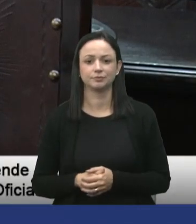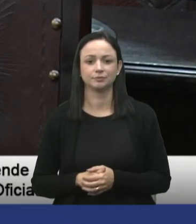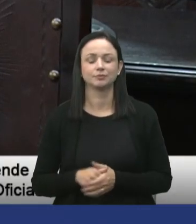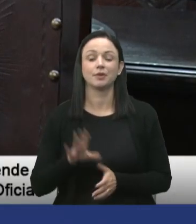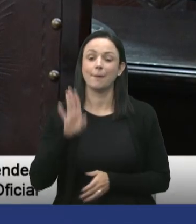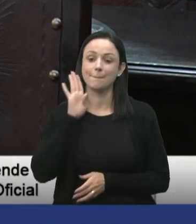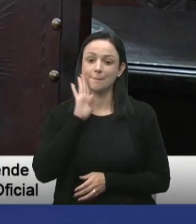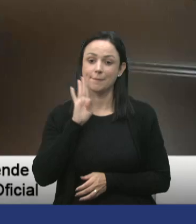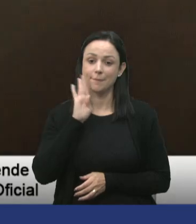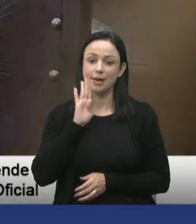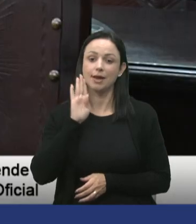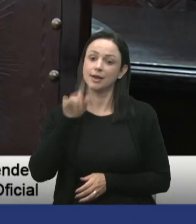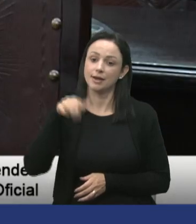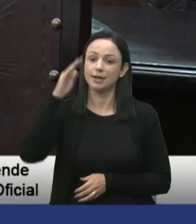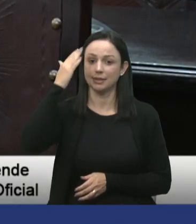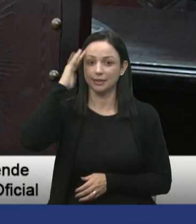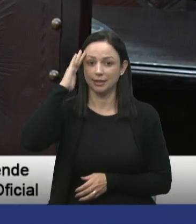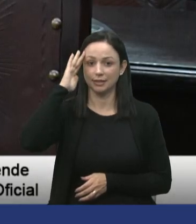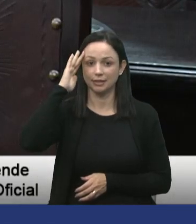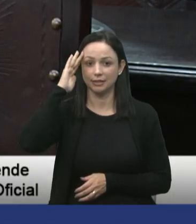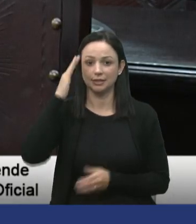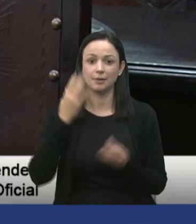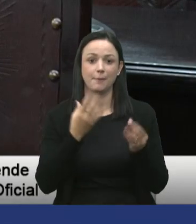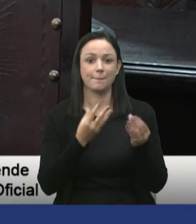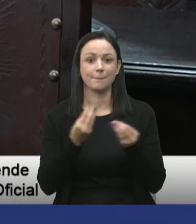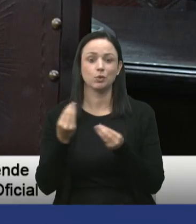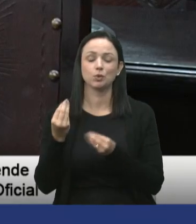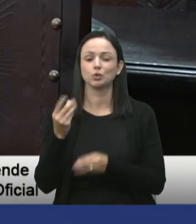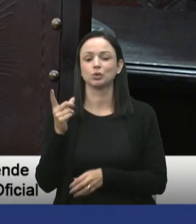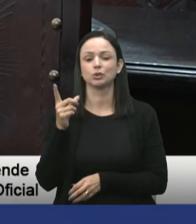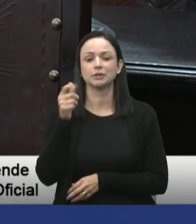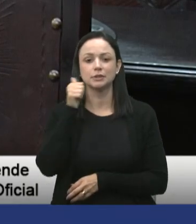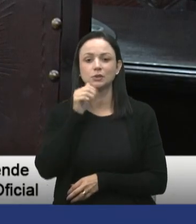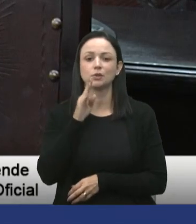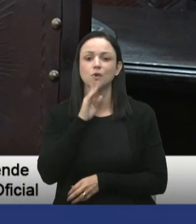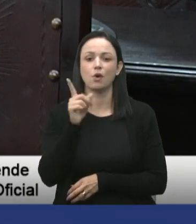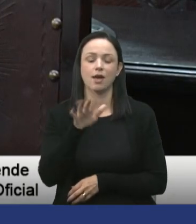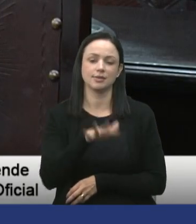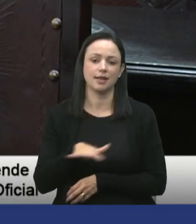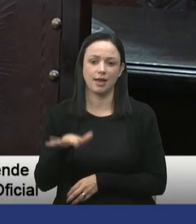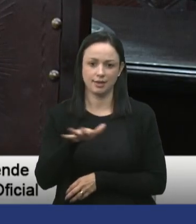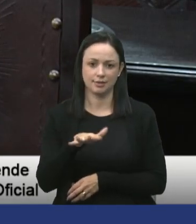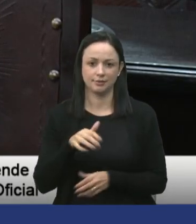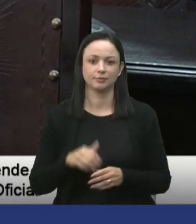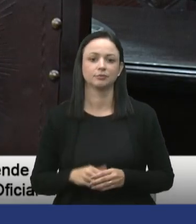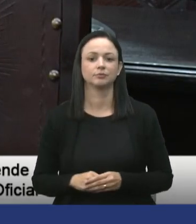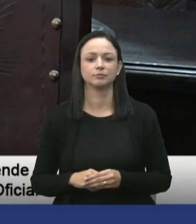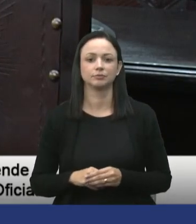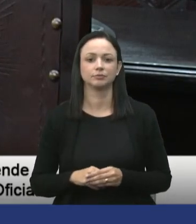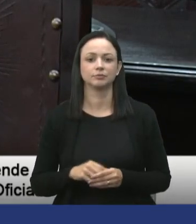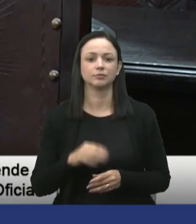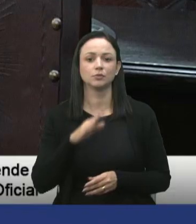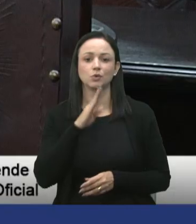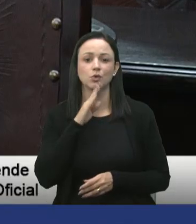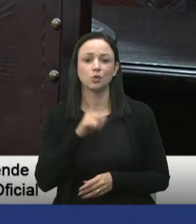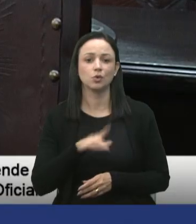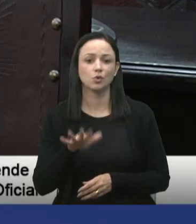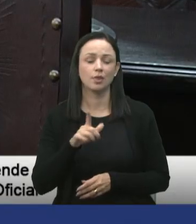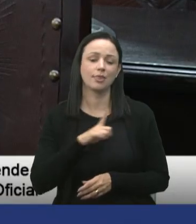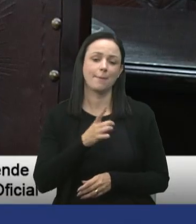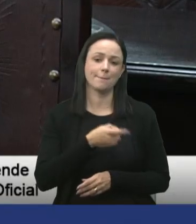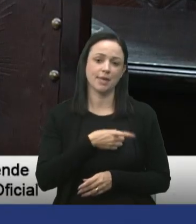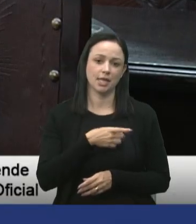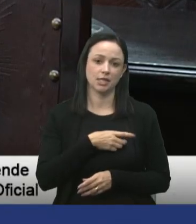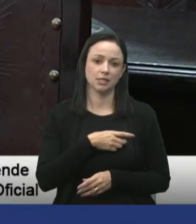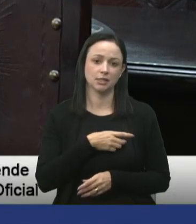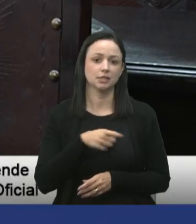bacana entender que muitas não conhecem a área. E aí, por não conhecerem, elas têm medo.